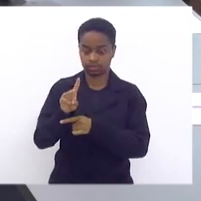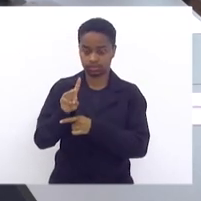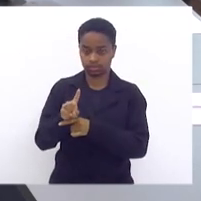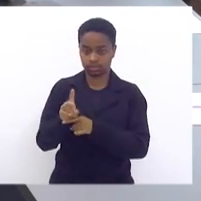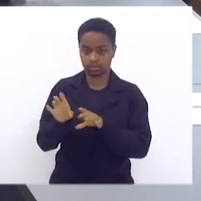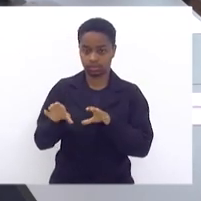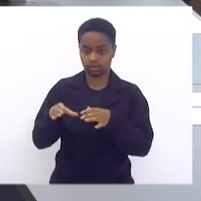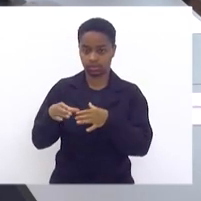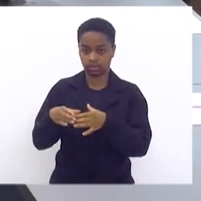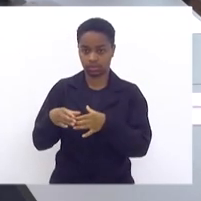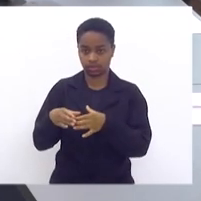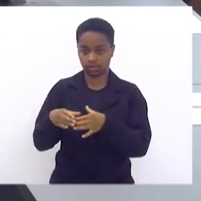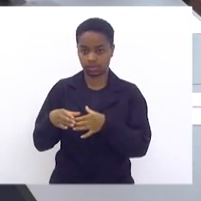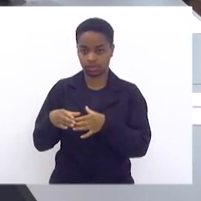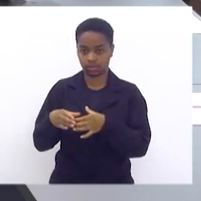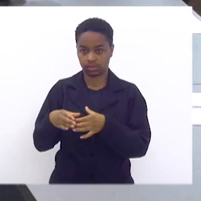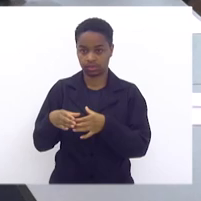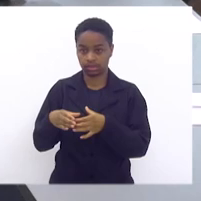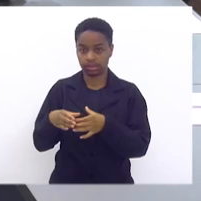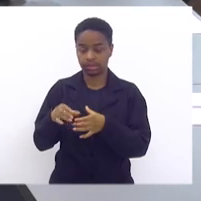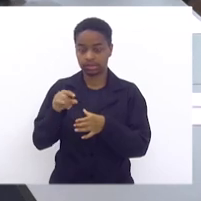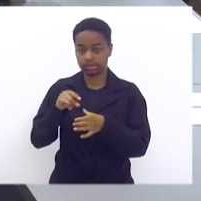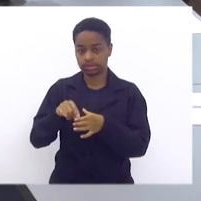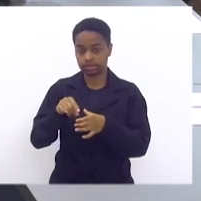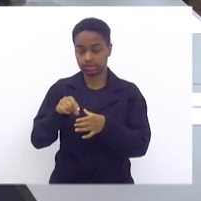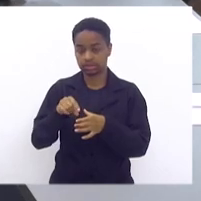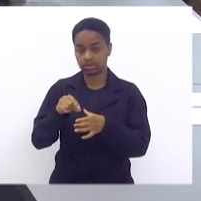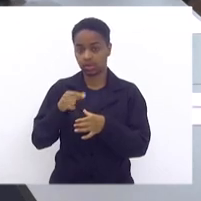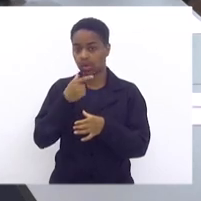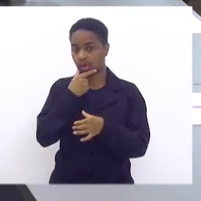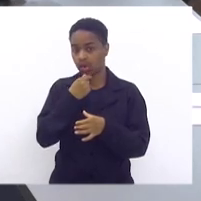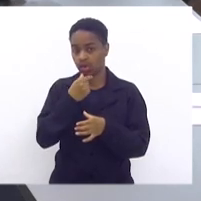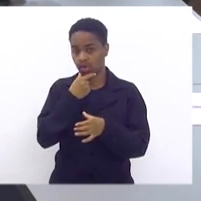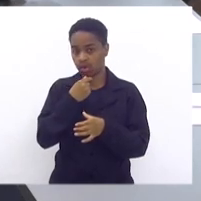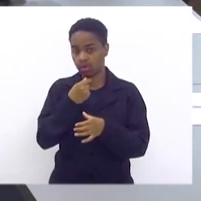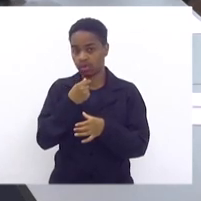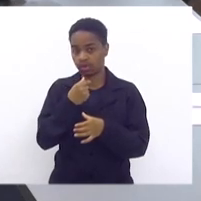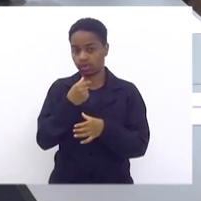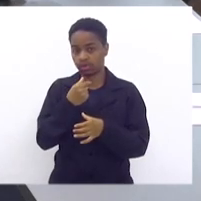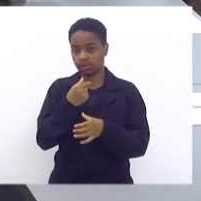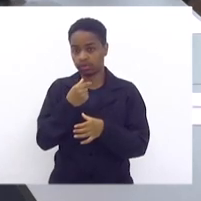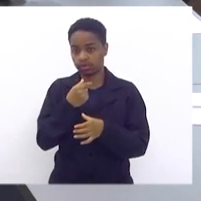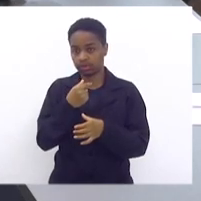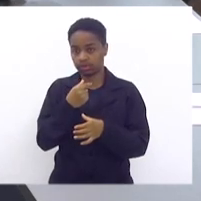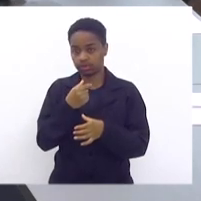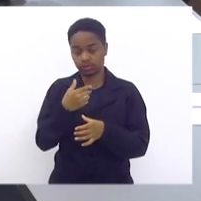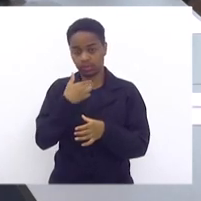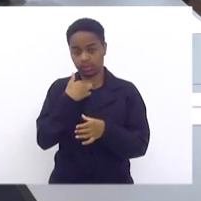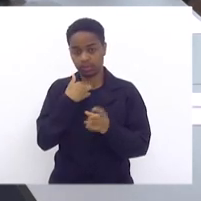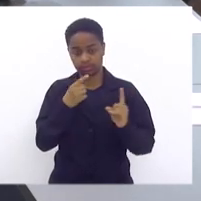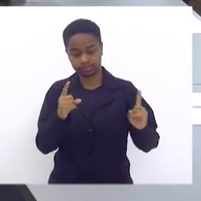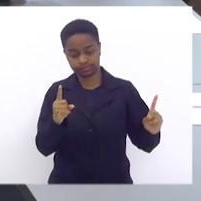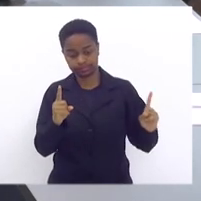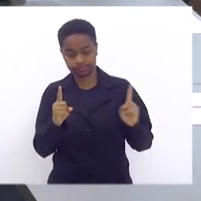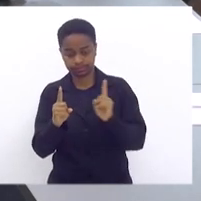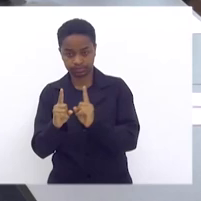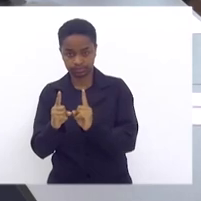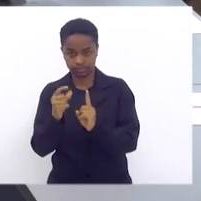agressores, aqueles homens que são atribuídos medidas protetivas, eles vão